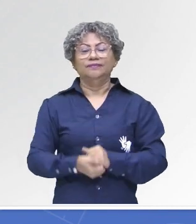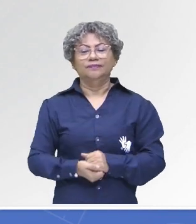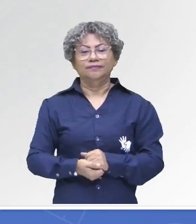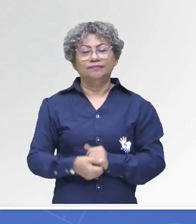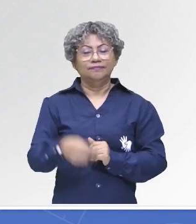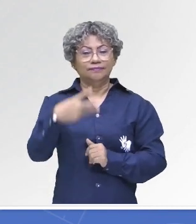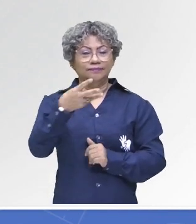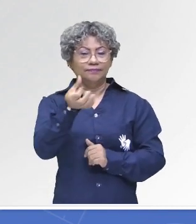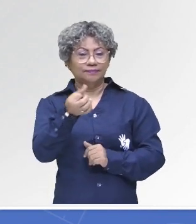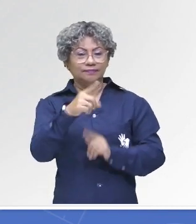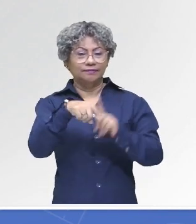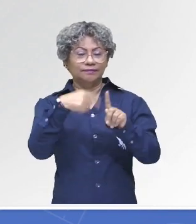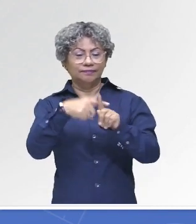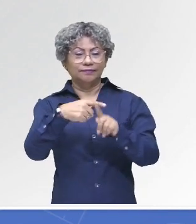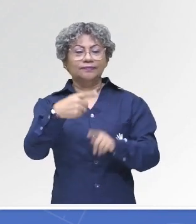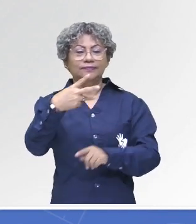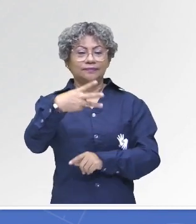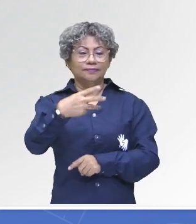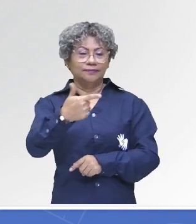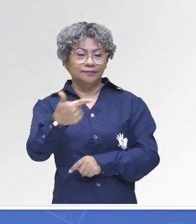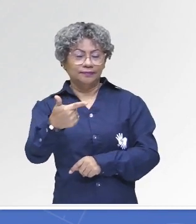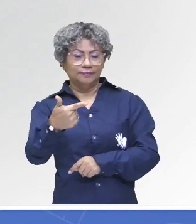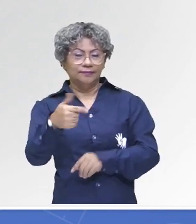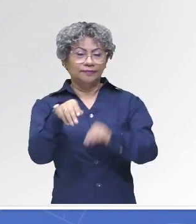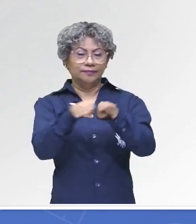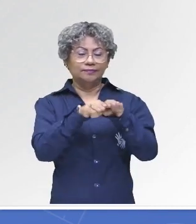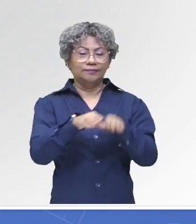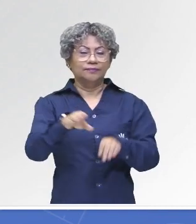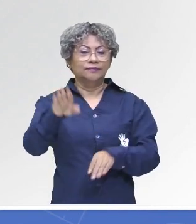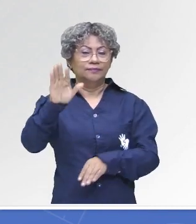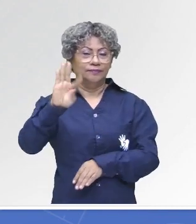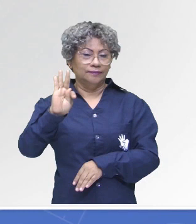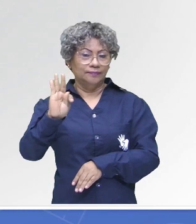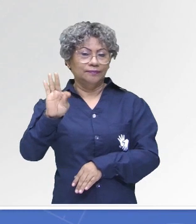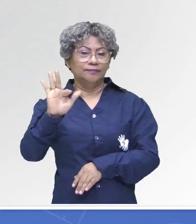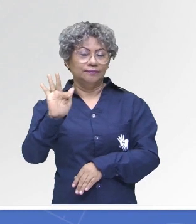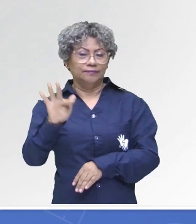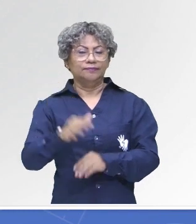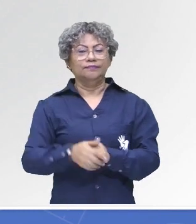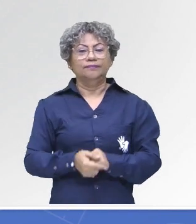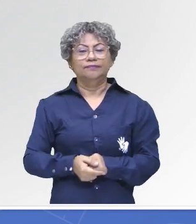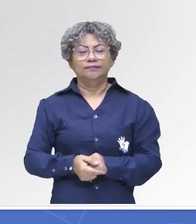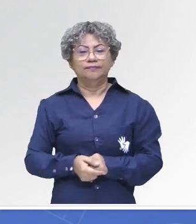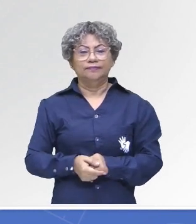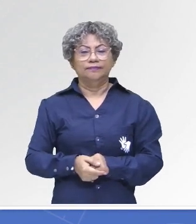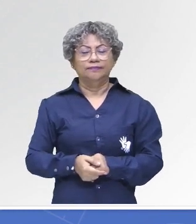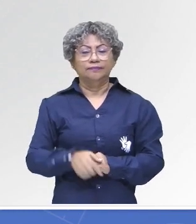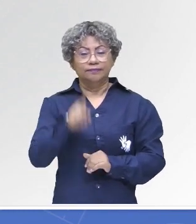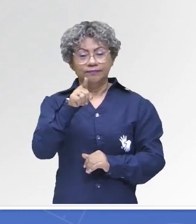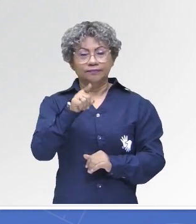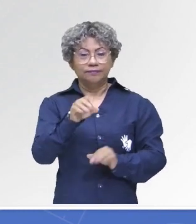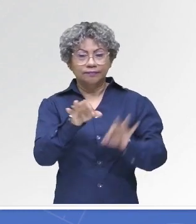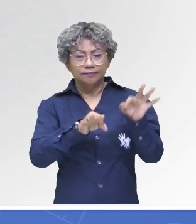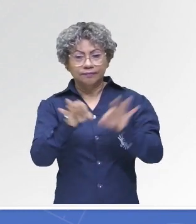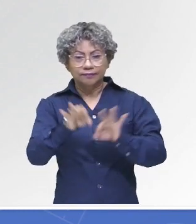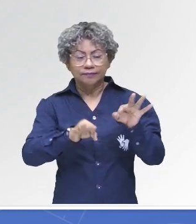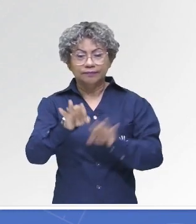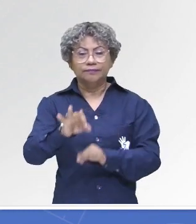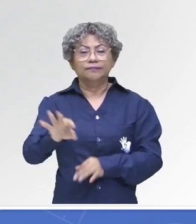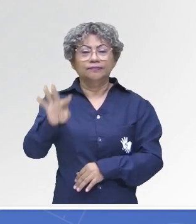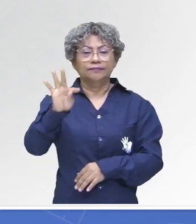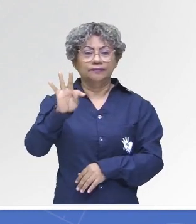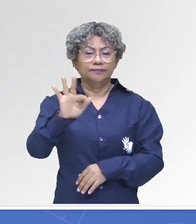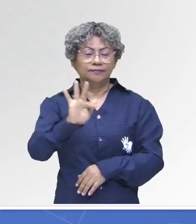é igual a TF. Quando você faz 36 mais 32, você vai ver